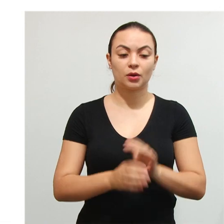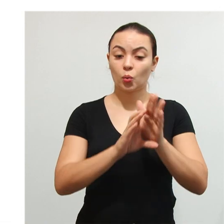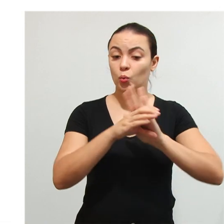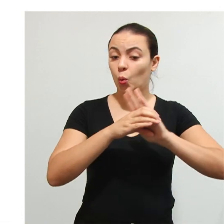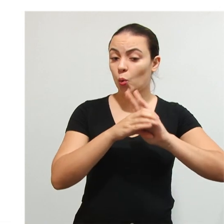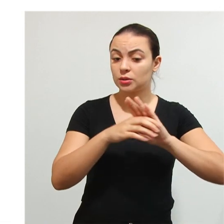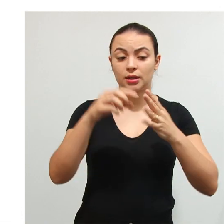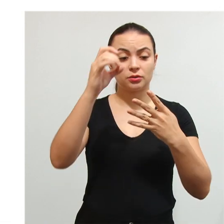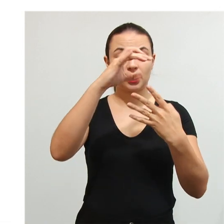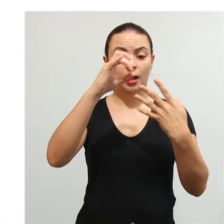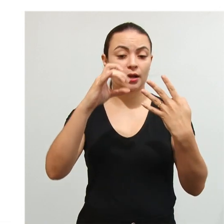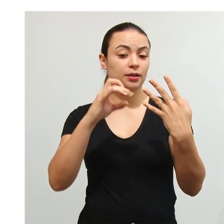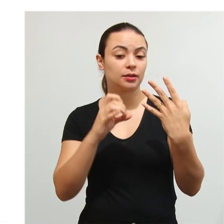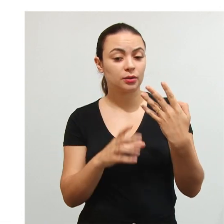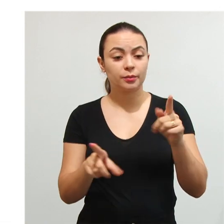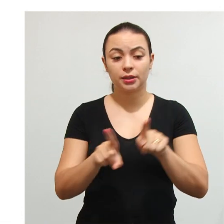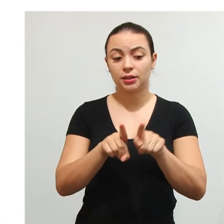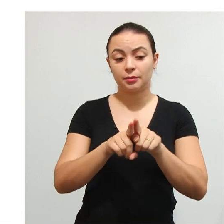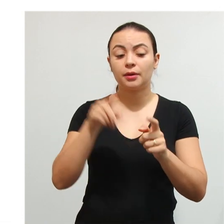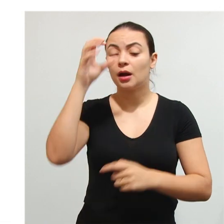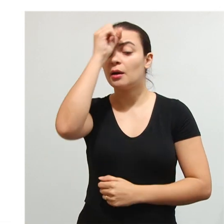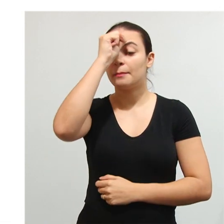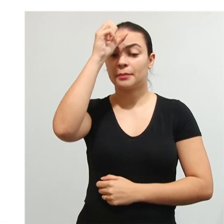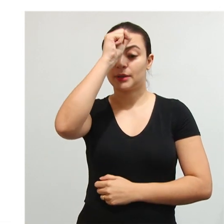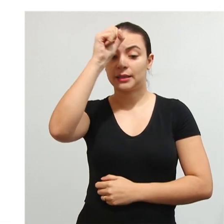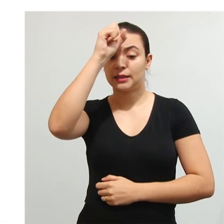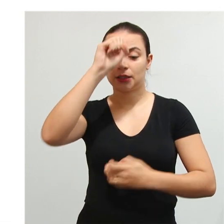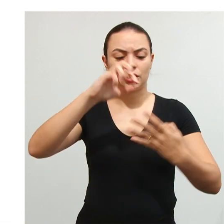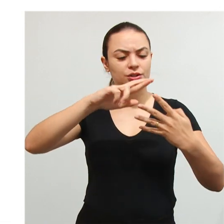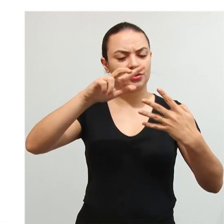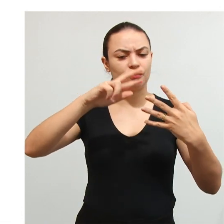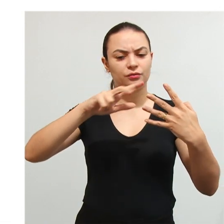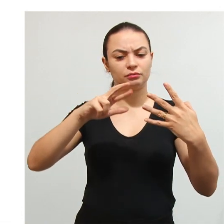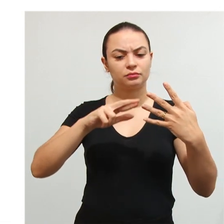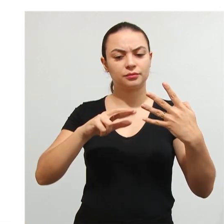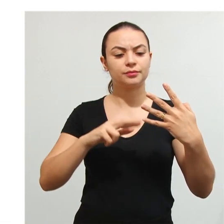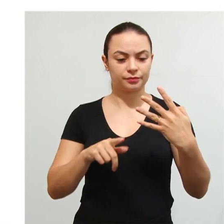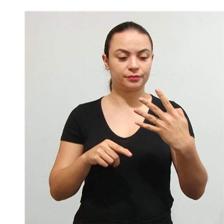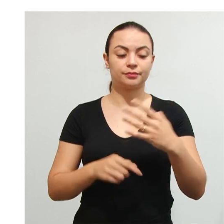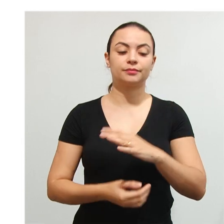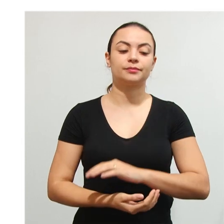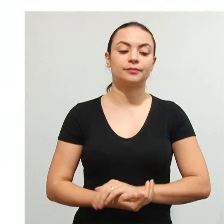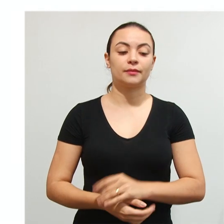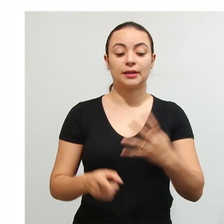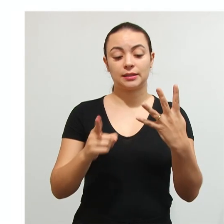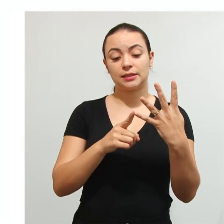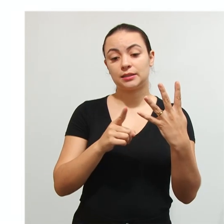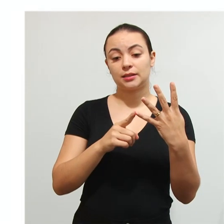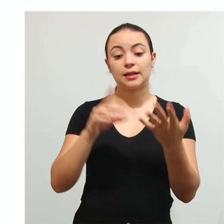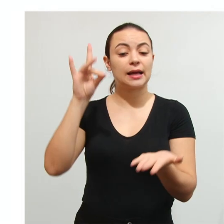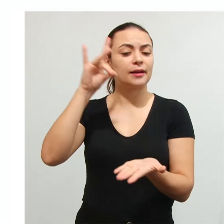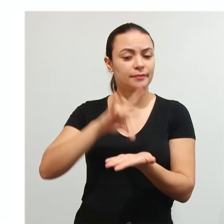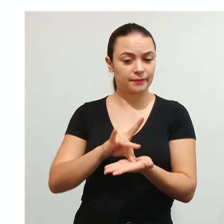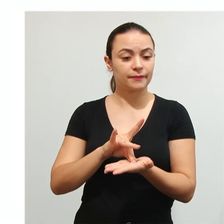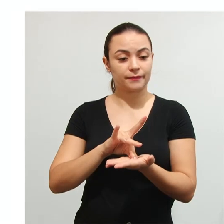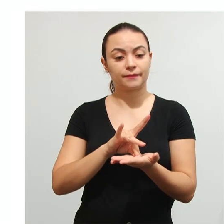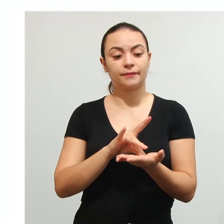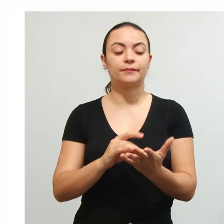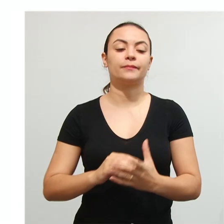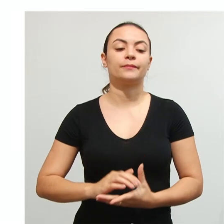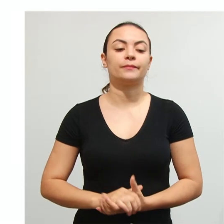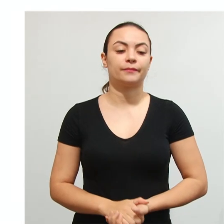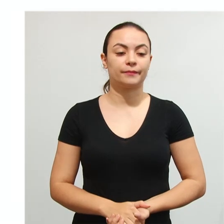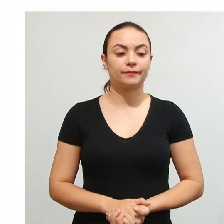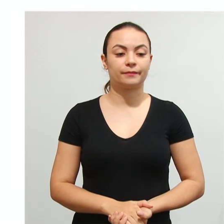e taxas efetivas ou as famosas taxas reais que foram aplicadas lá no nosso empréstimo